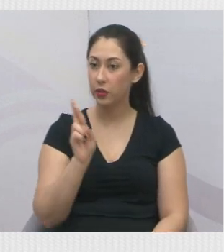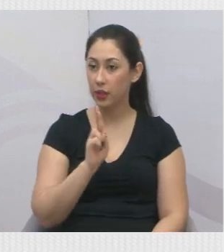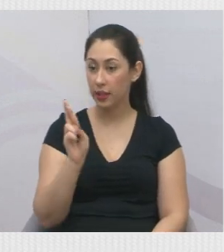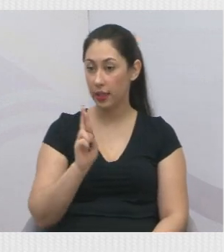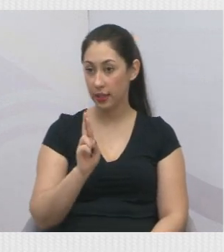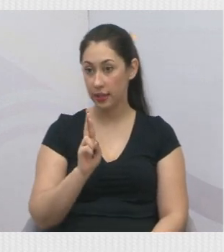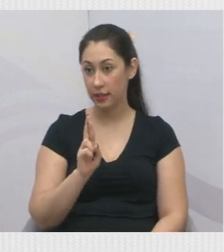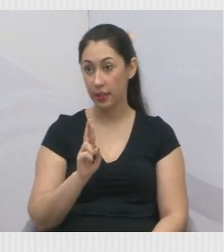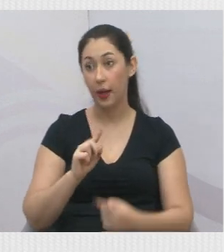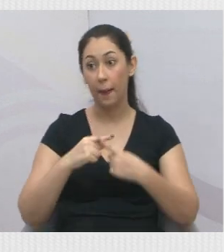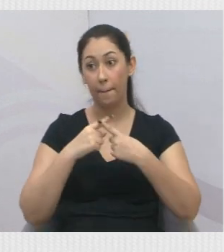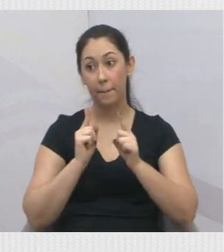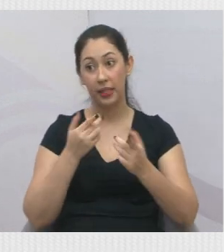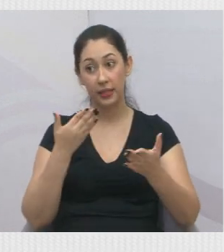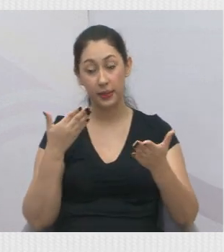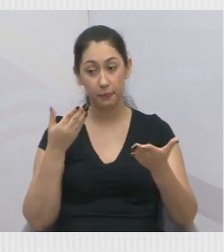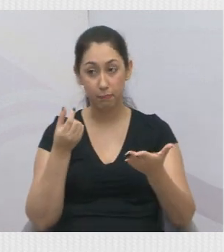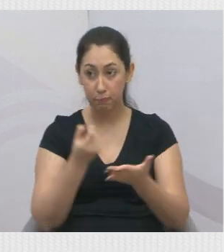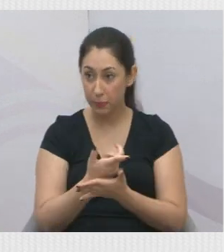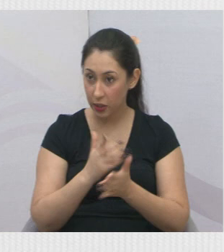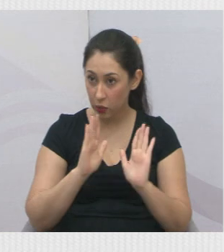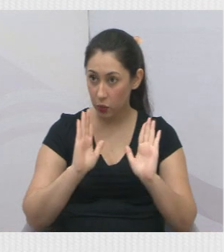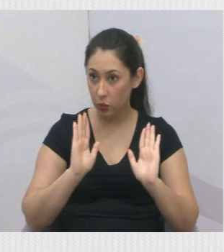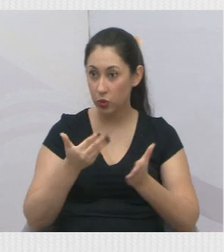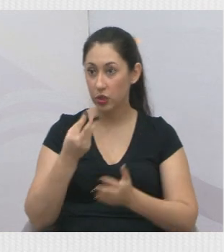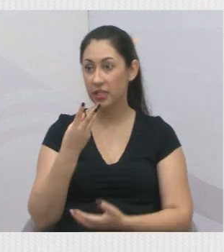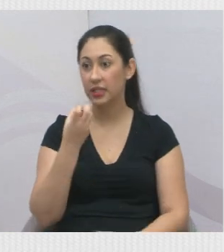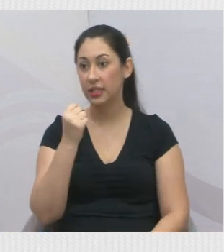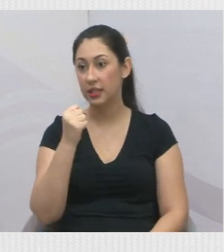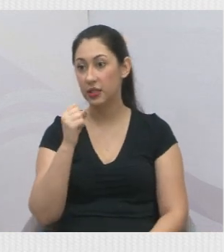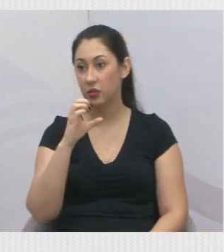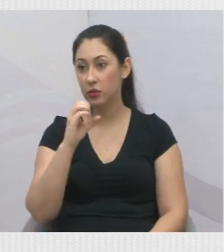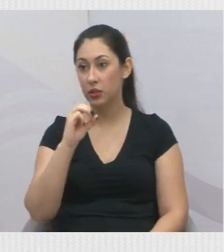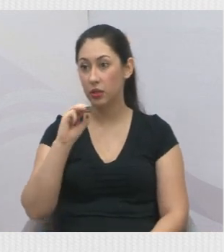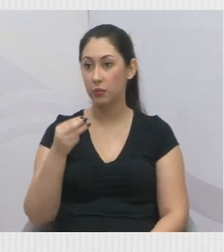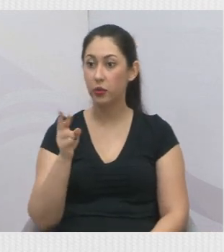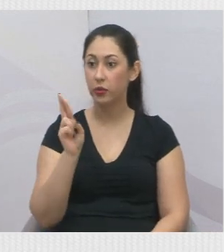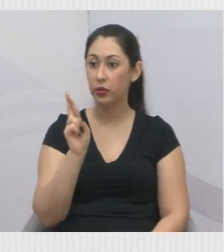389.586.000 e gastos até o período de 2021,